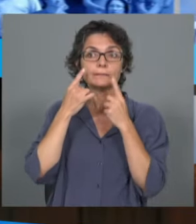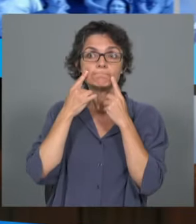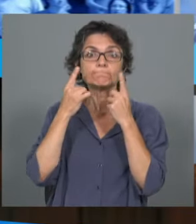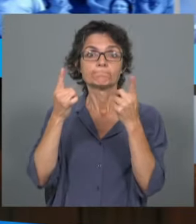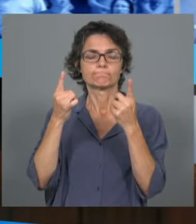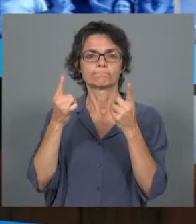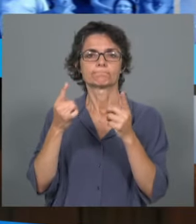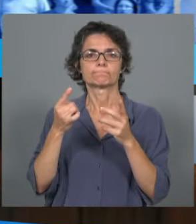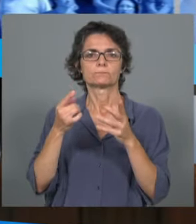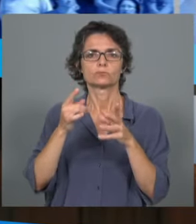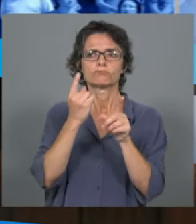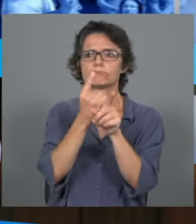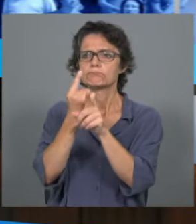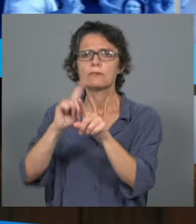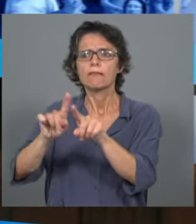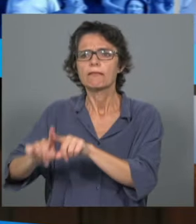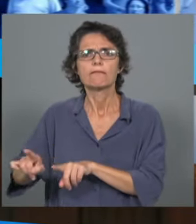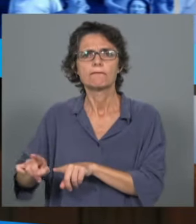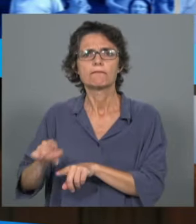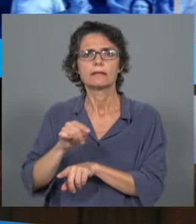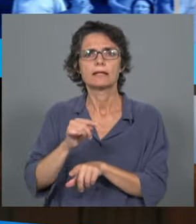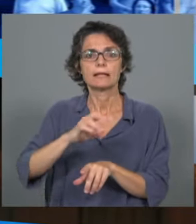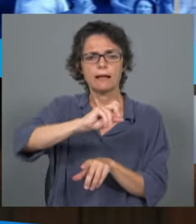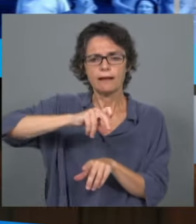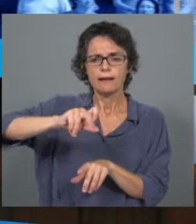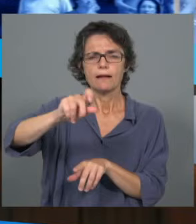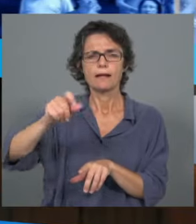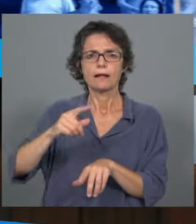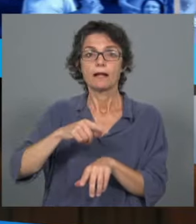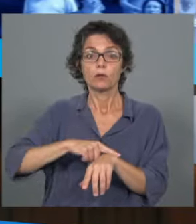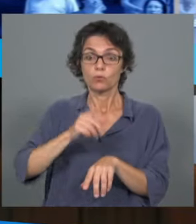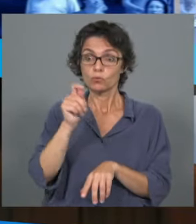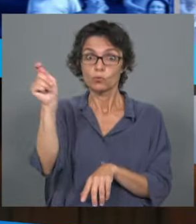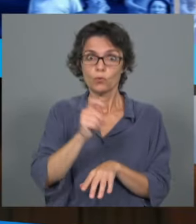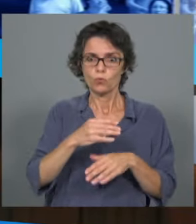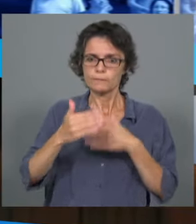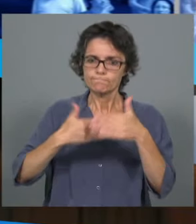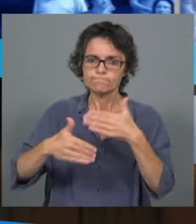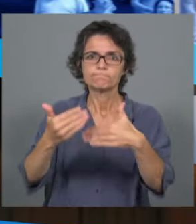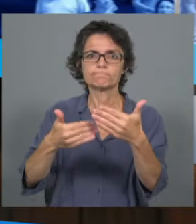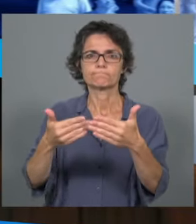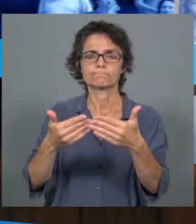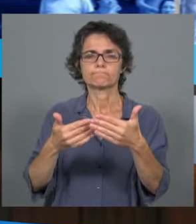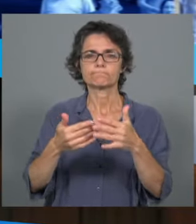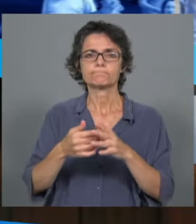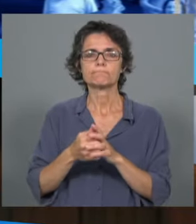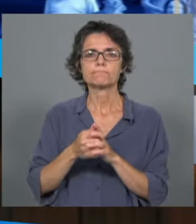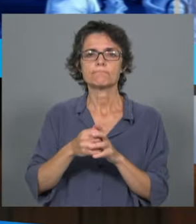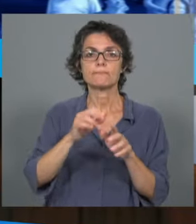que, em termos locais e em termos das instituições, são promovidos ao longo deste mês e que vamos dando conta também no sítio da